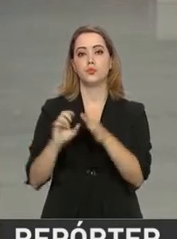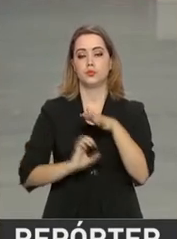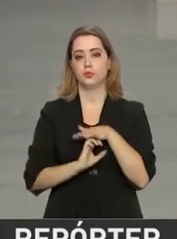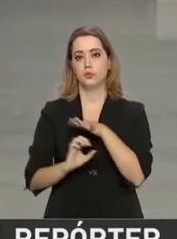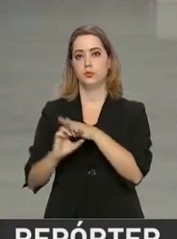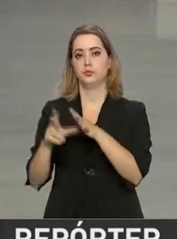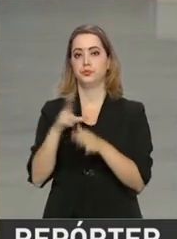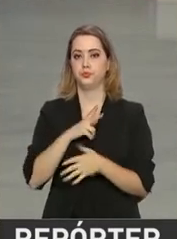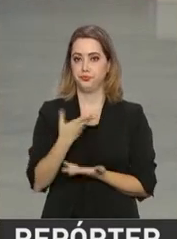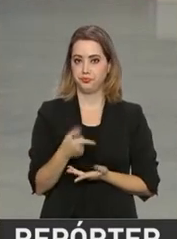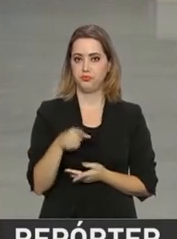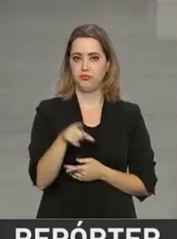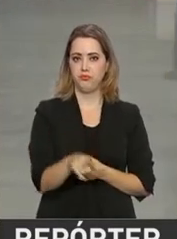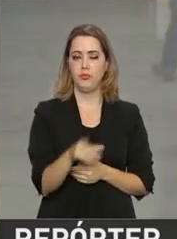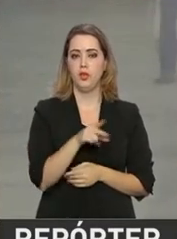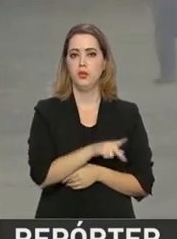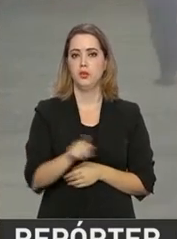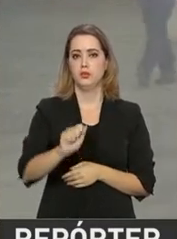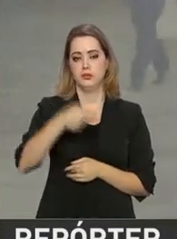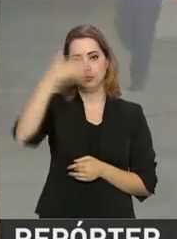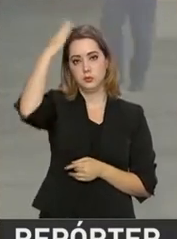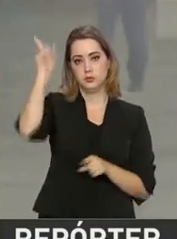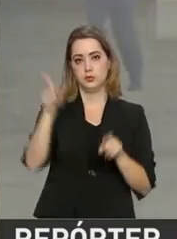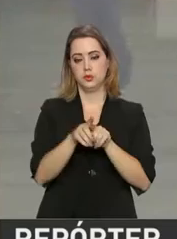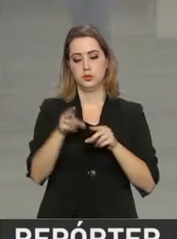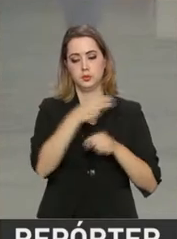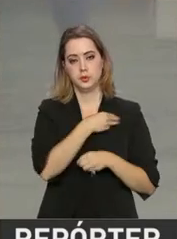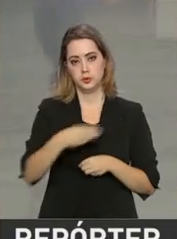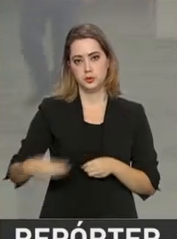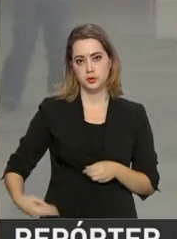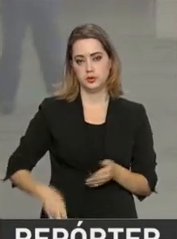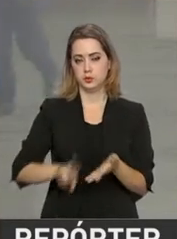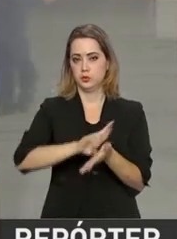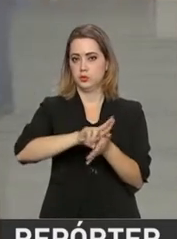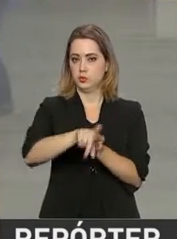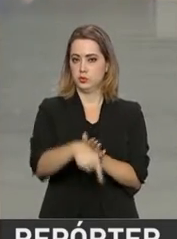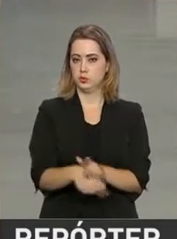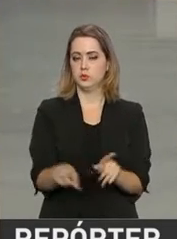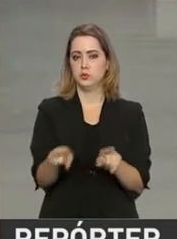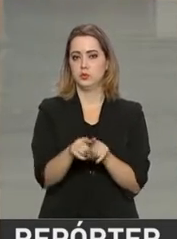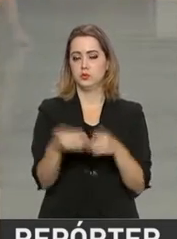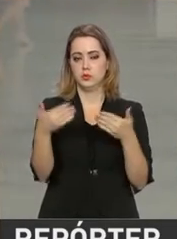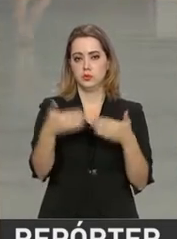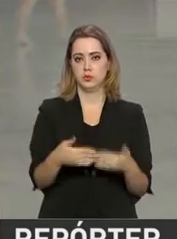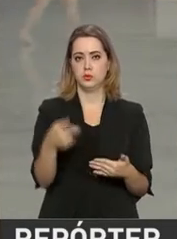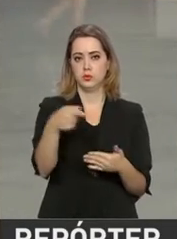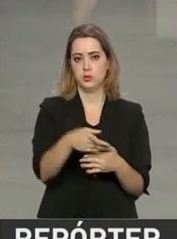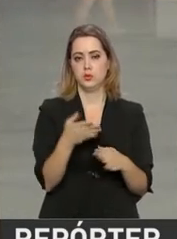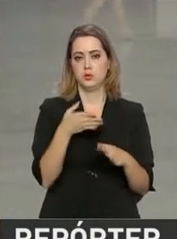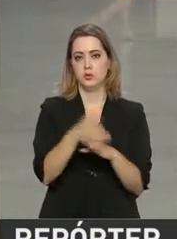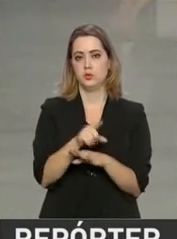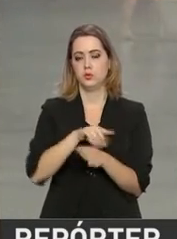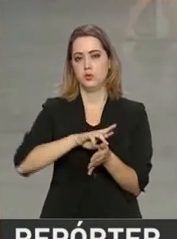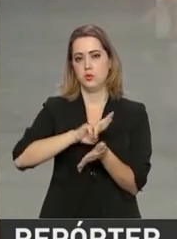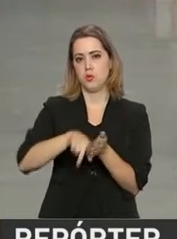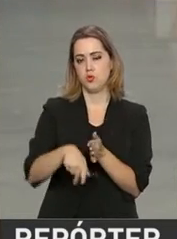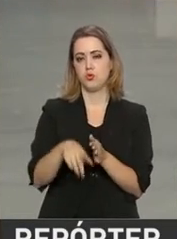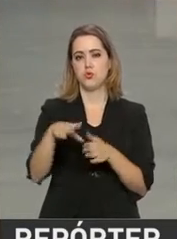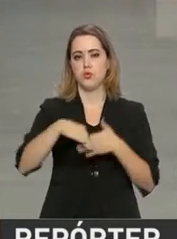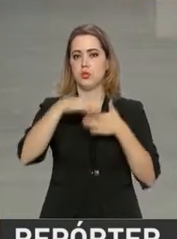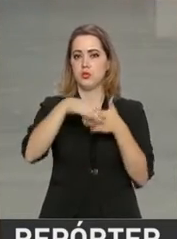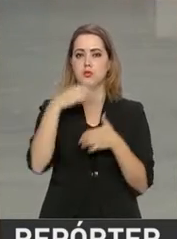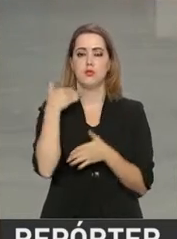disso além do presidente michel temer ministros e parlamentares estarão presentes neste evento dirigentes de bancos privados